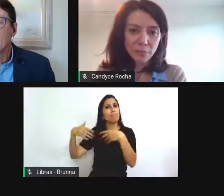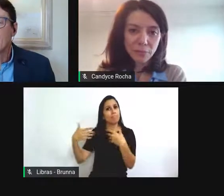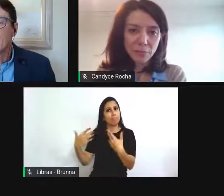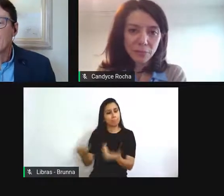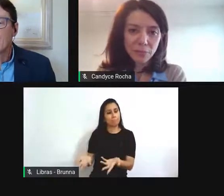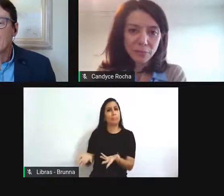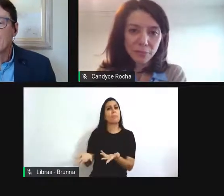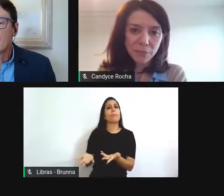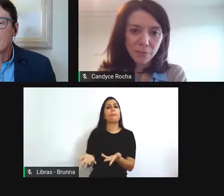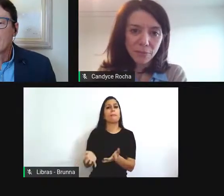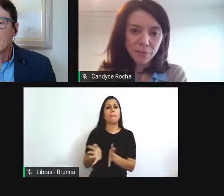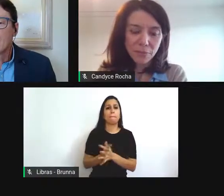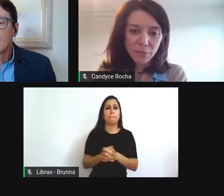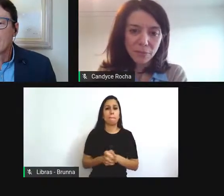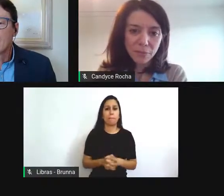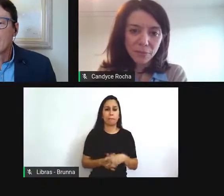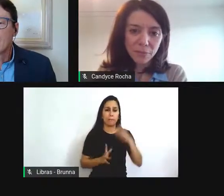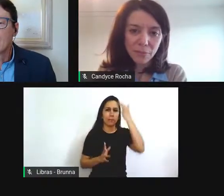projeto